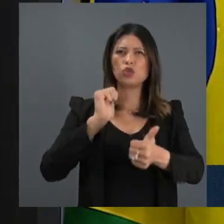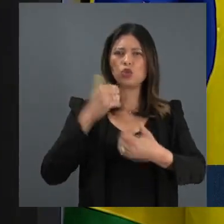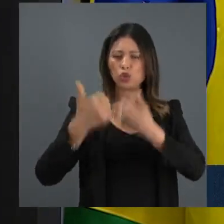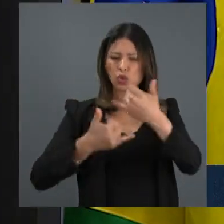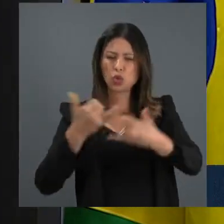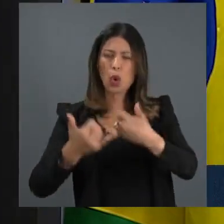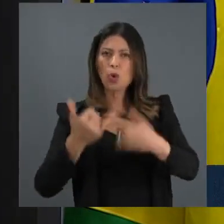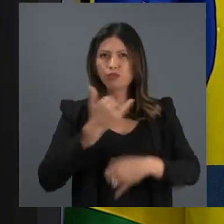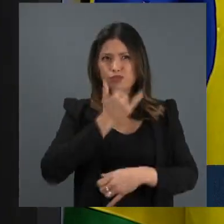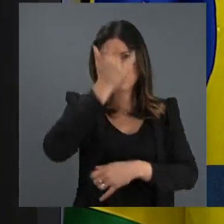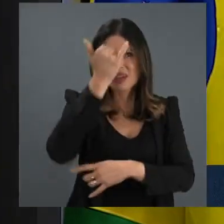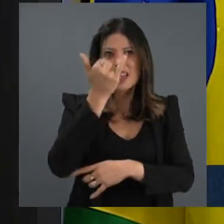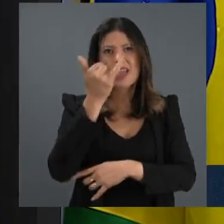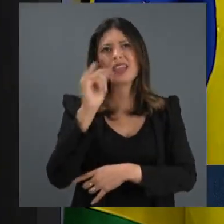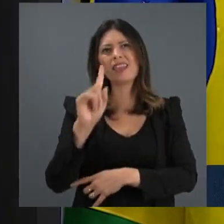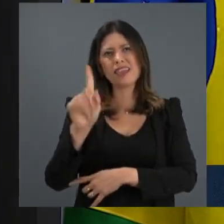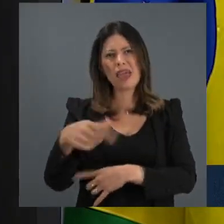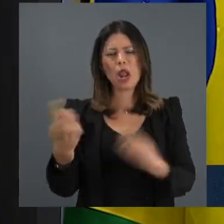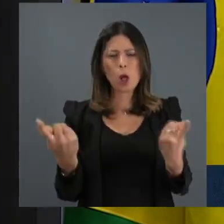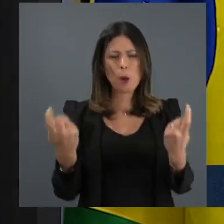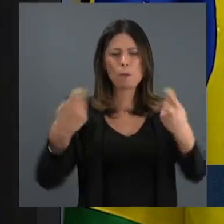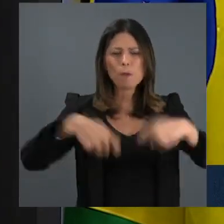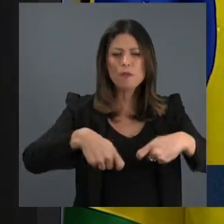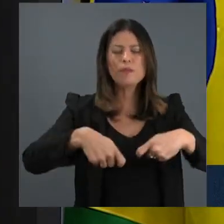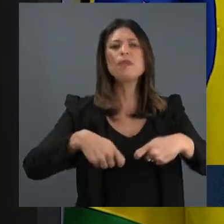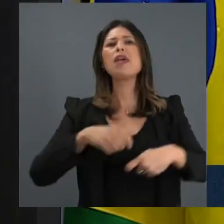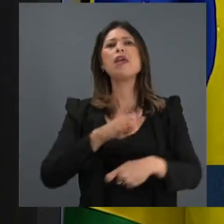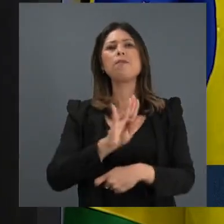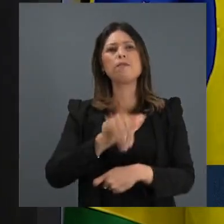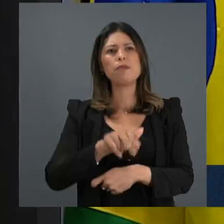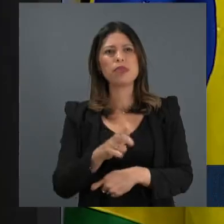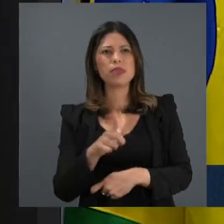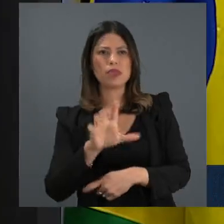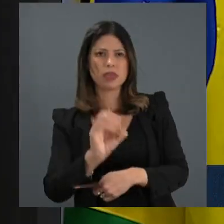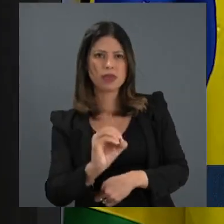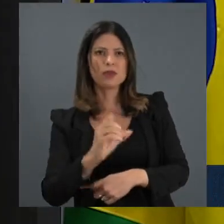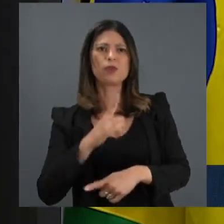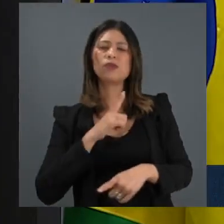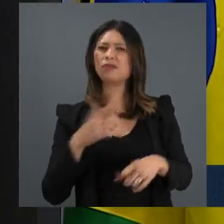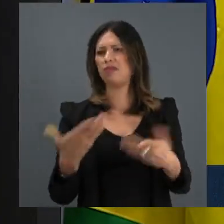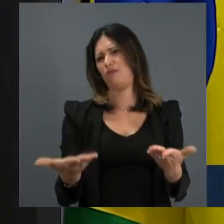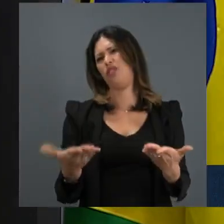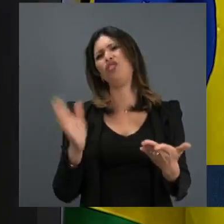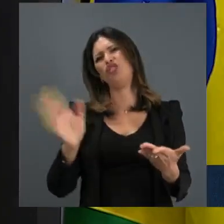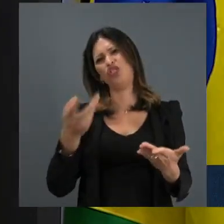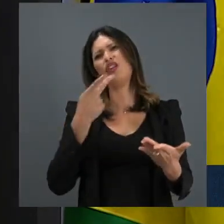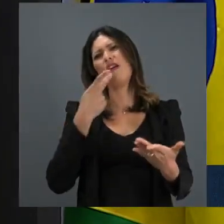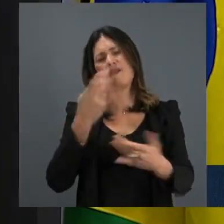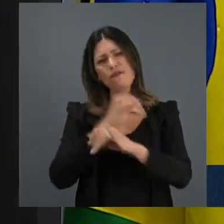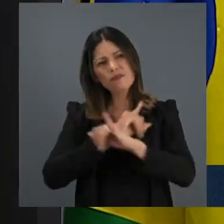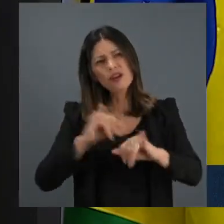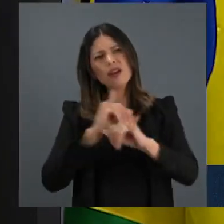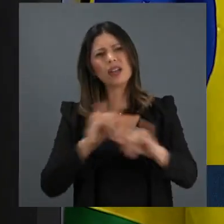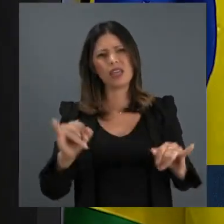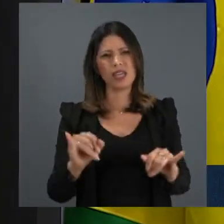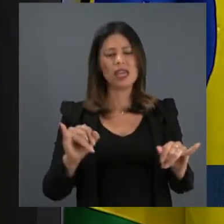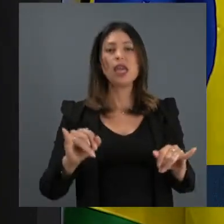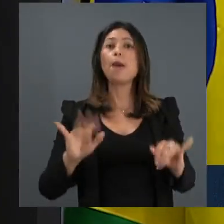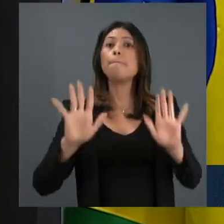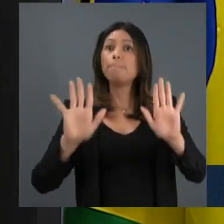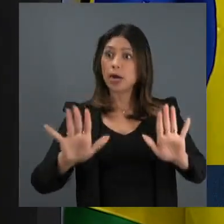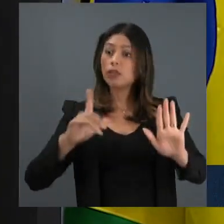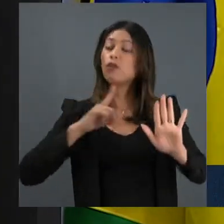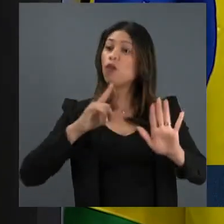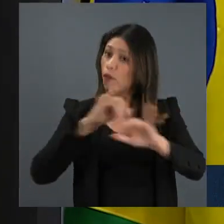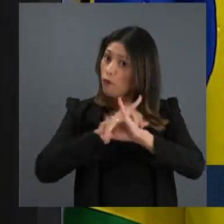de bingo e de cassino. Já falei aqui algumas vezes, mas eu quero apenas alertar a população que temos essas pautas